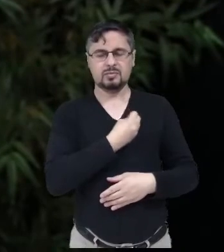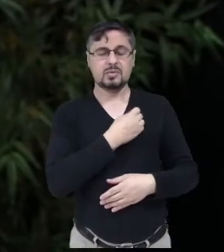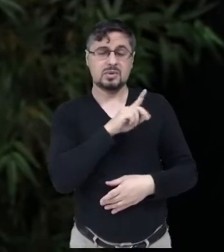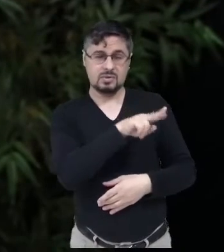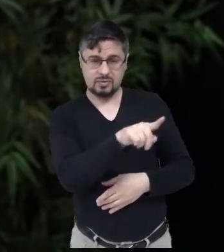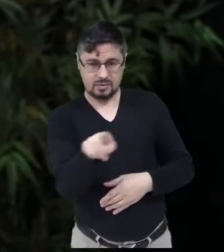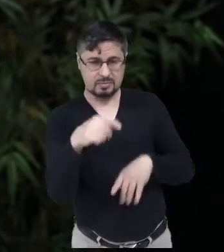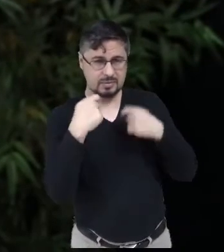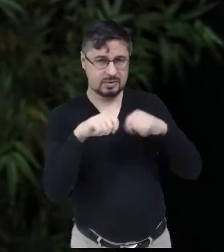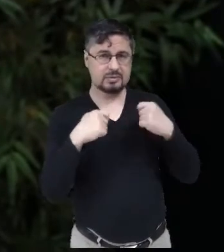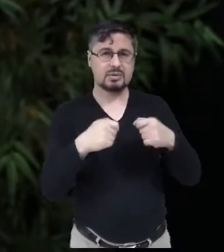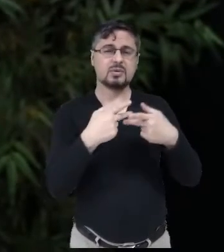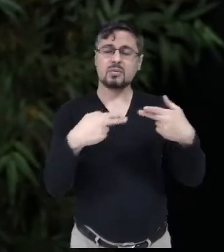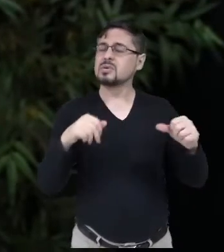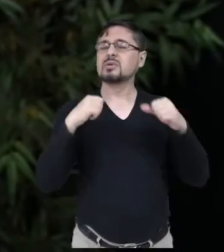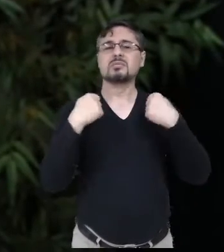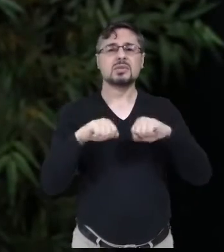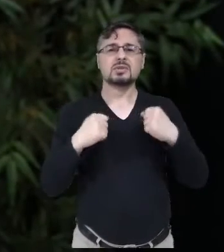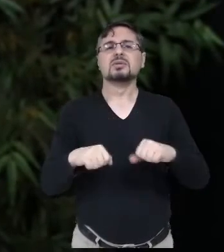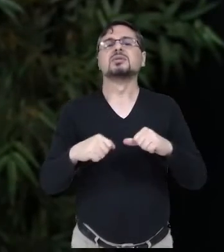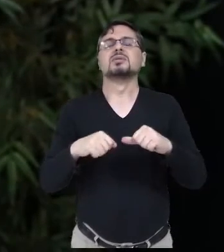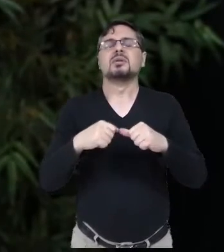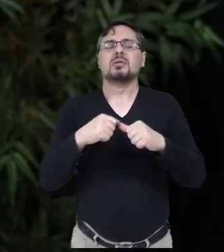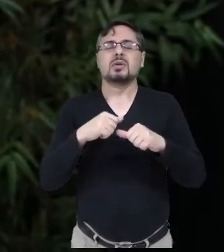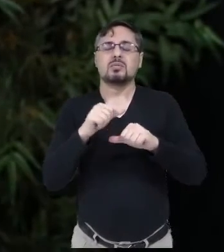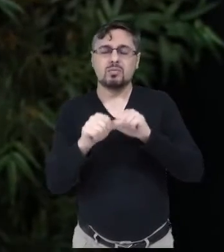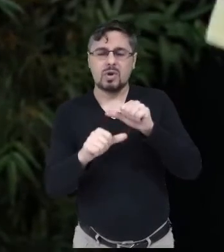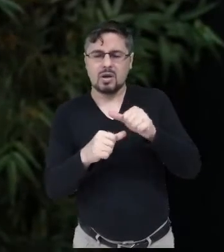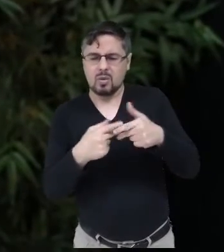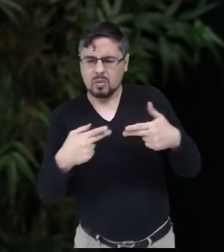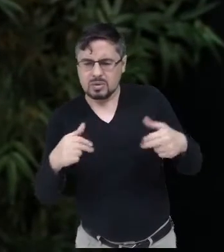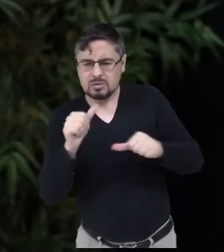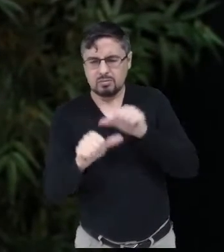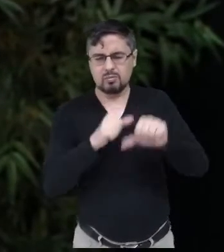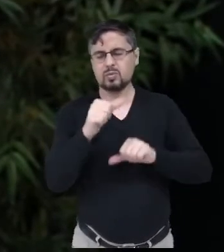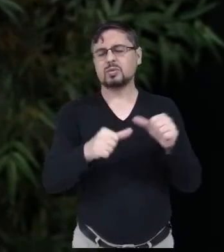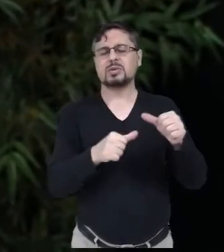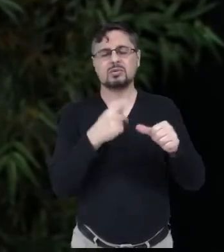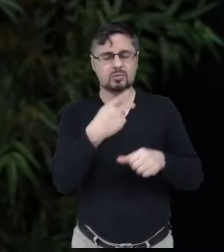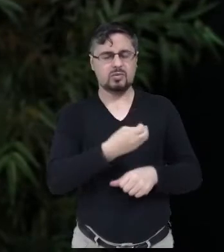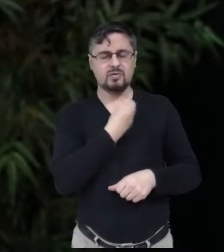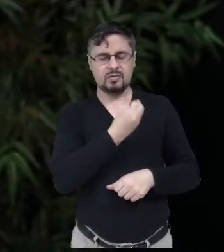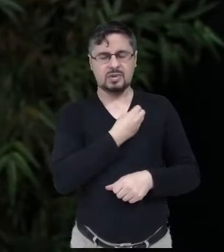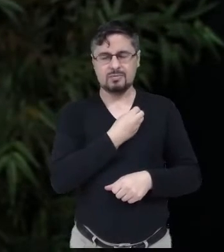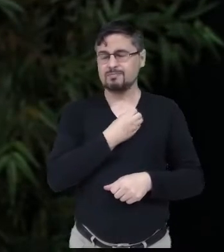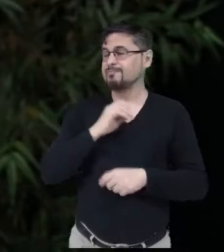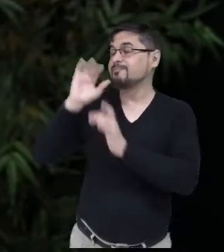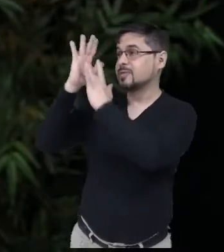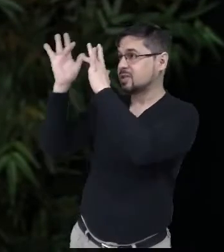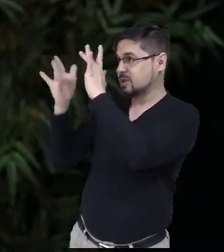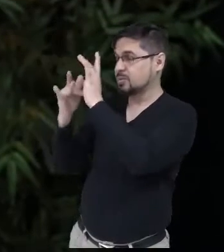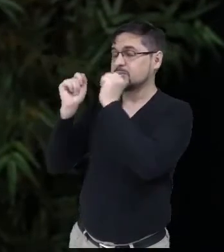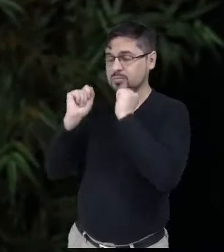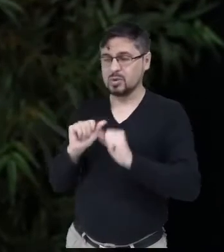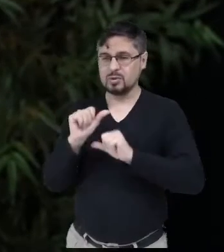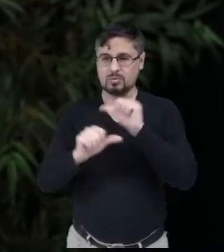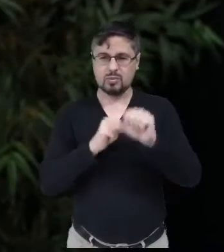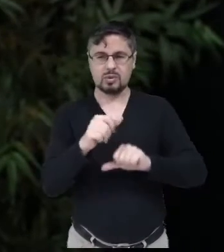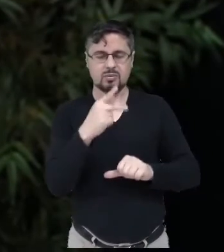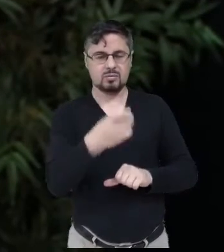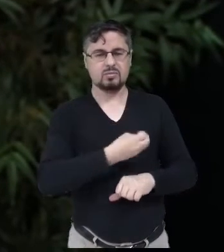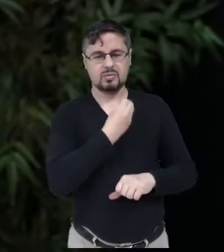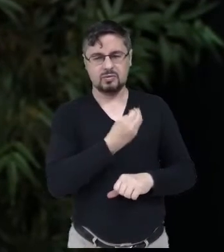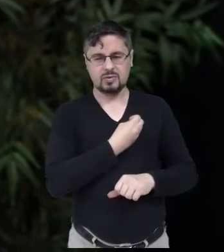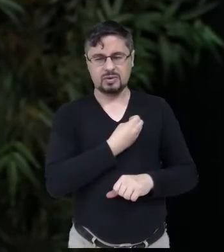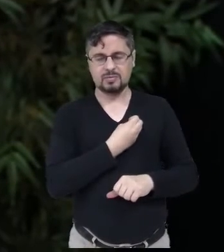mude completamente a sua vida, faça como esse leproso, chegue-se aos pés de Jesus. Mas é interessante, no versículo 41